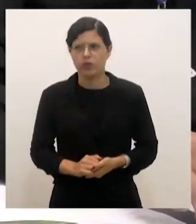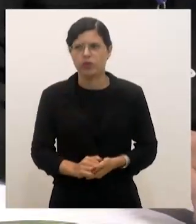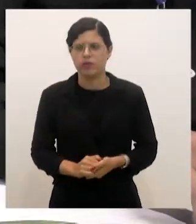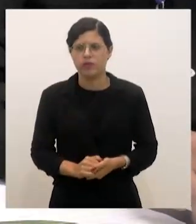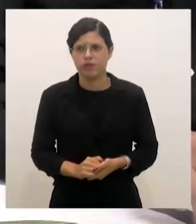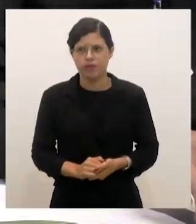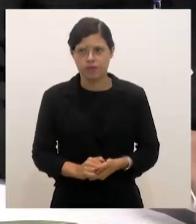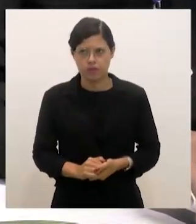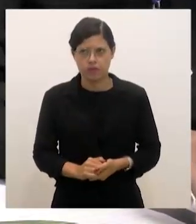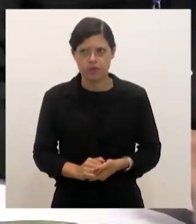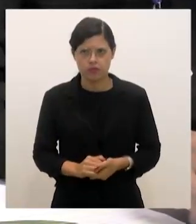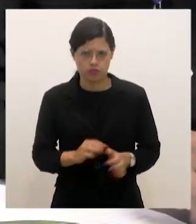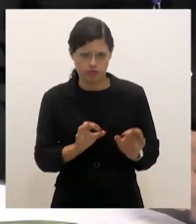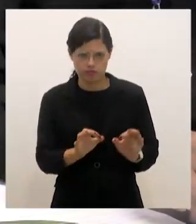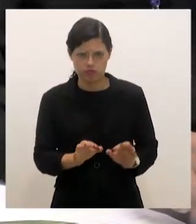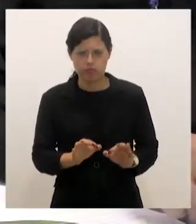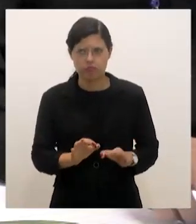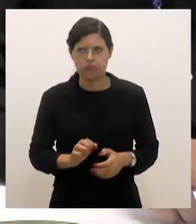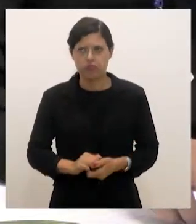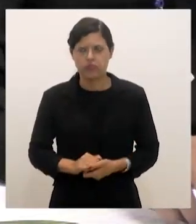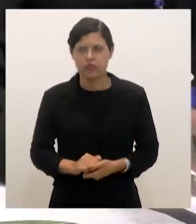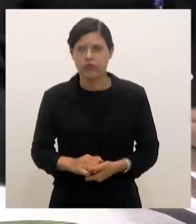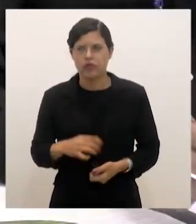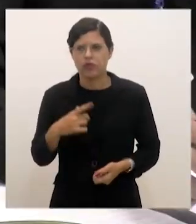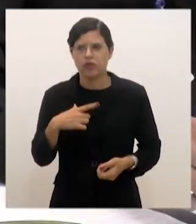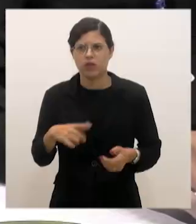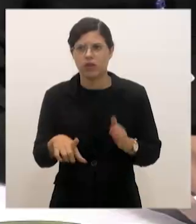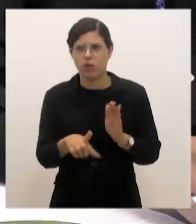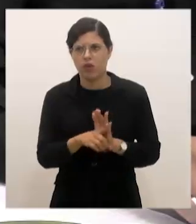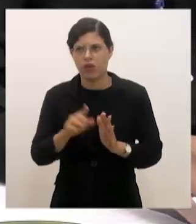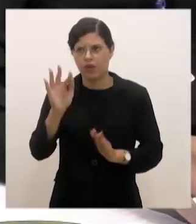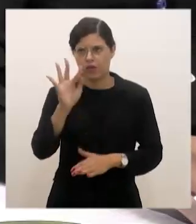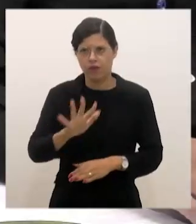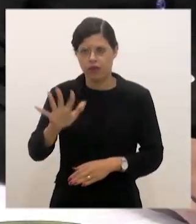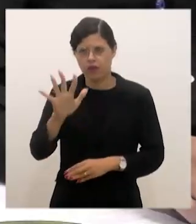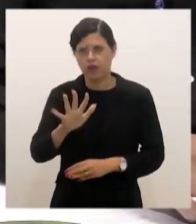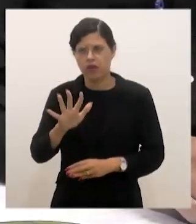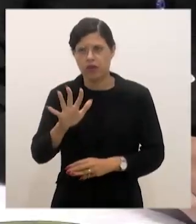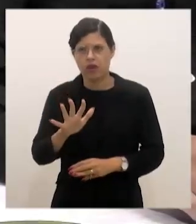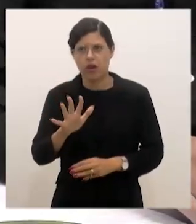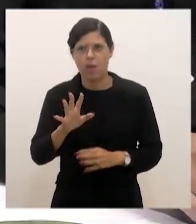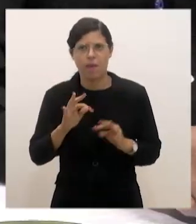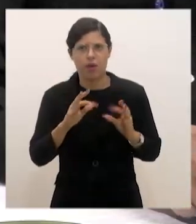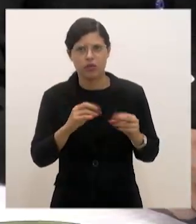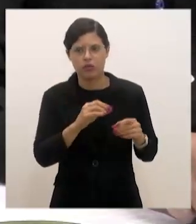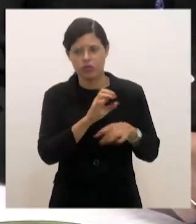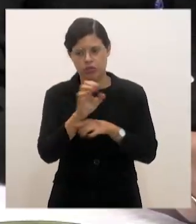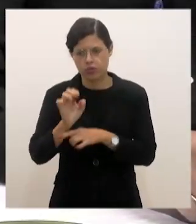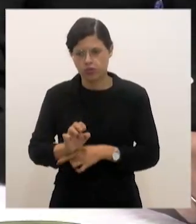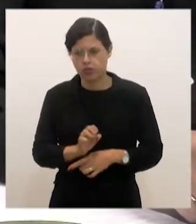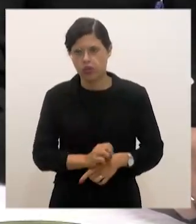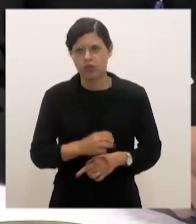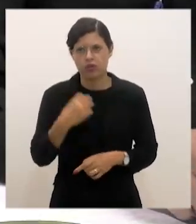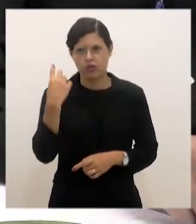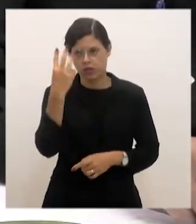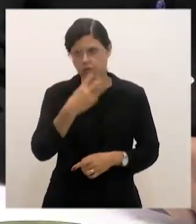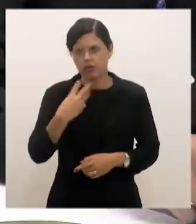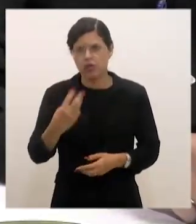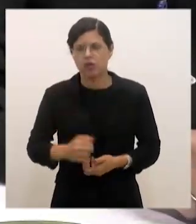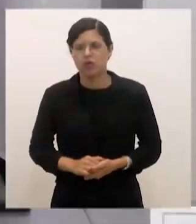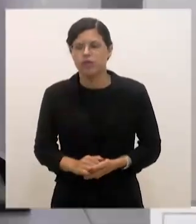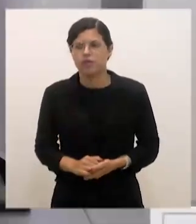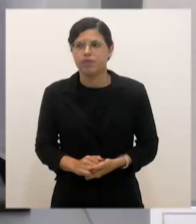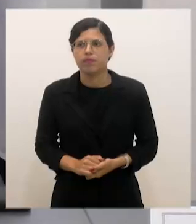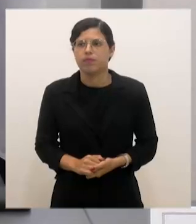é razoável que haja uma norma federal que valha para todos os estados de 3 horas e no Rio... Deputado Mink,